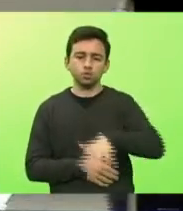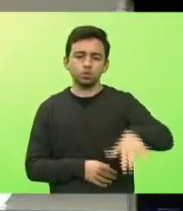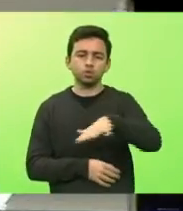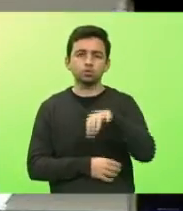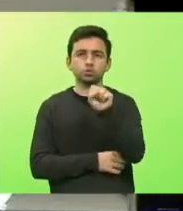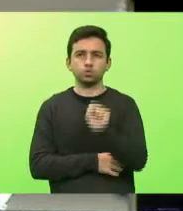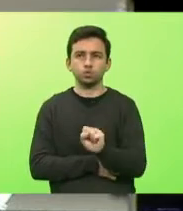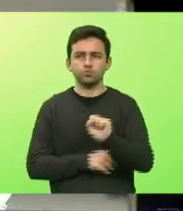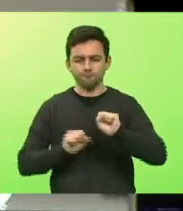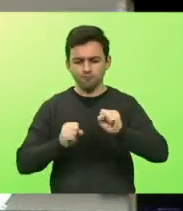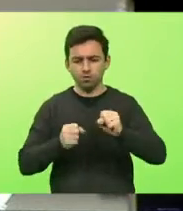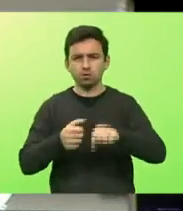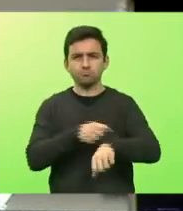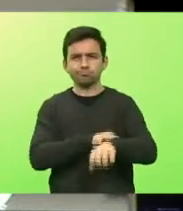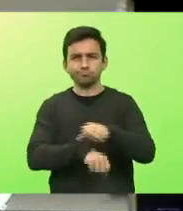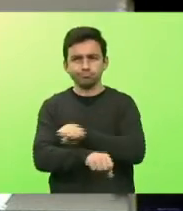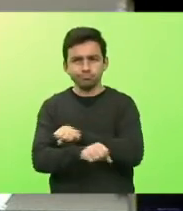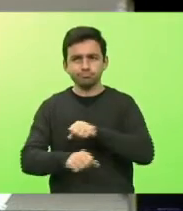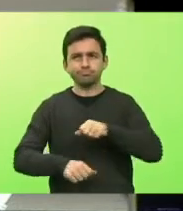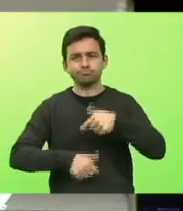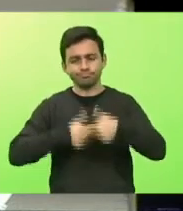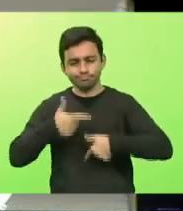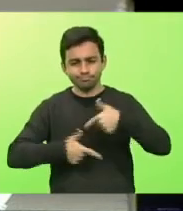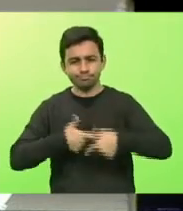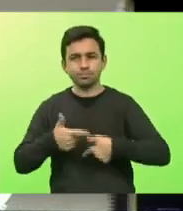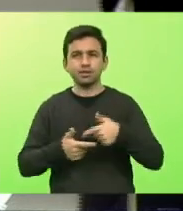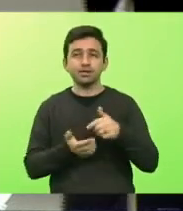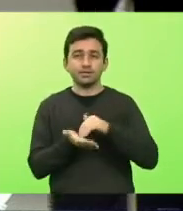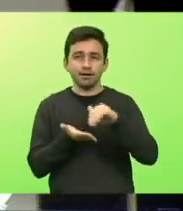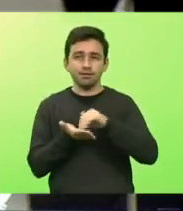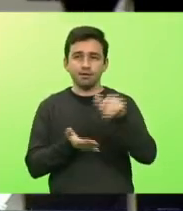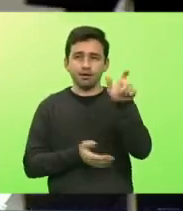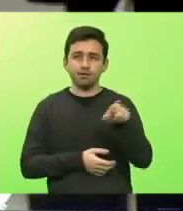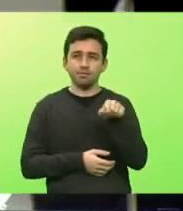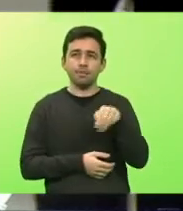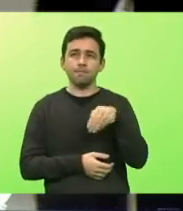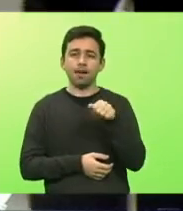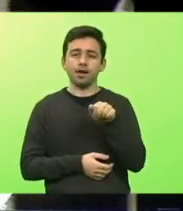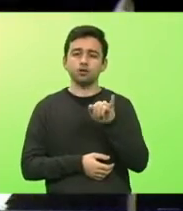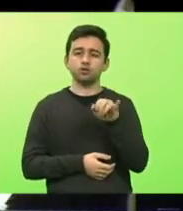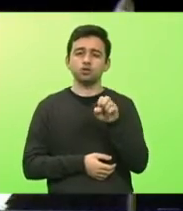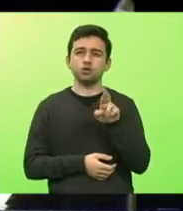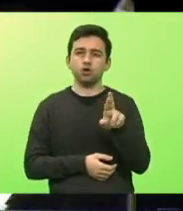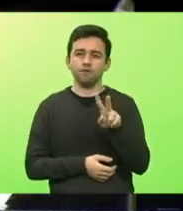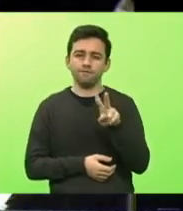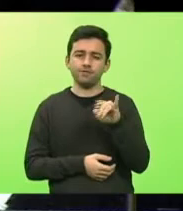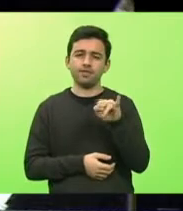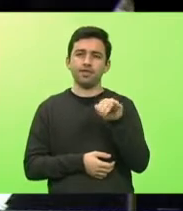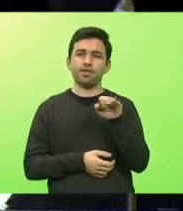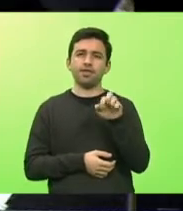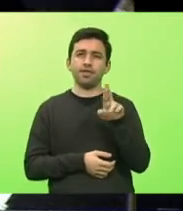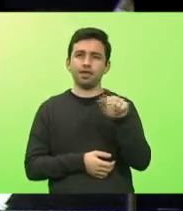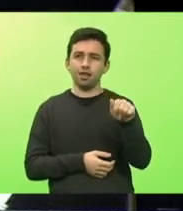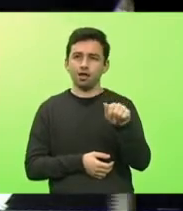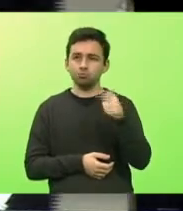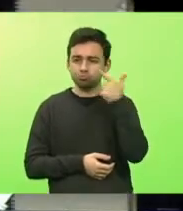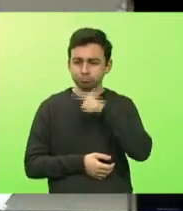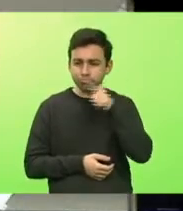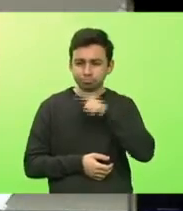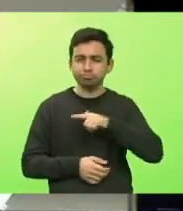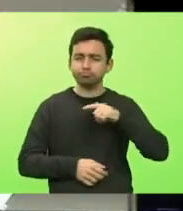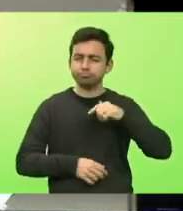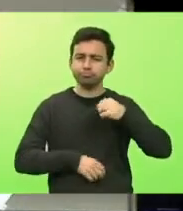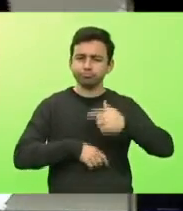dedicação, esse empenho do secretário Major Vieira tem sido fundamental para os desdobramentos da burocracia que